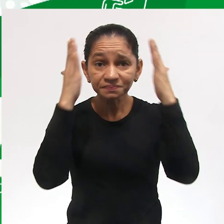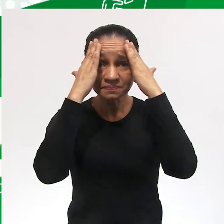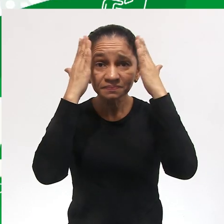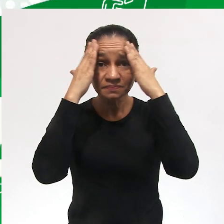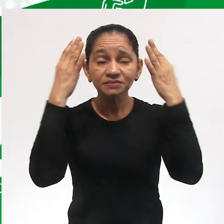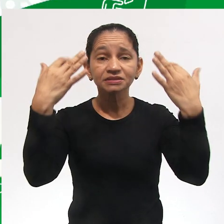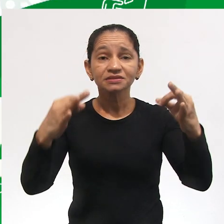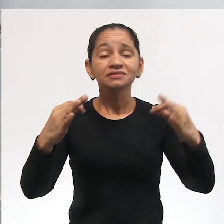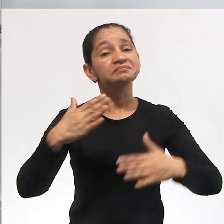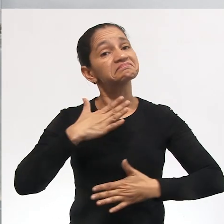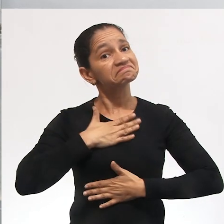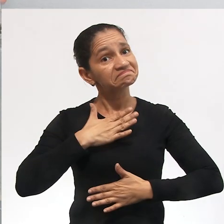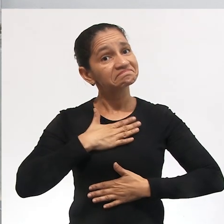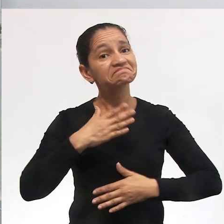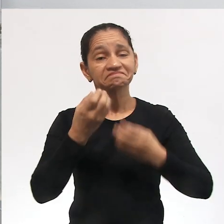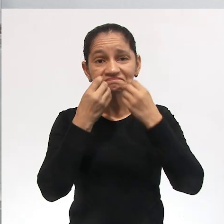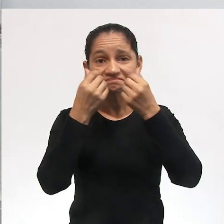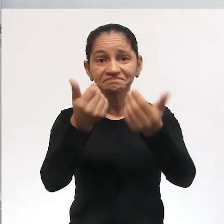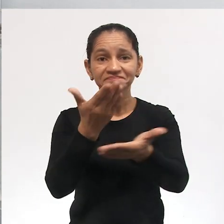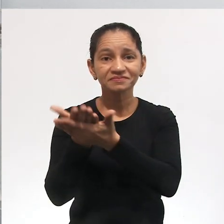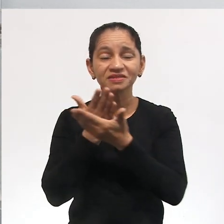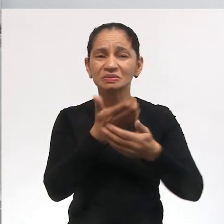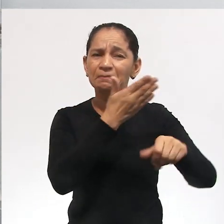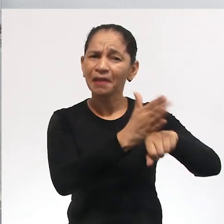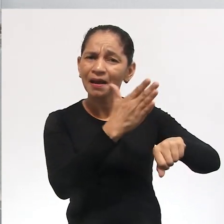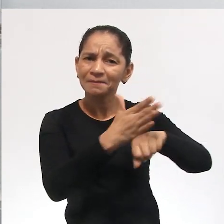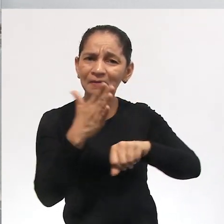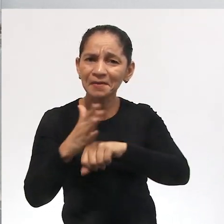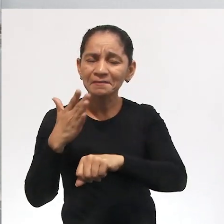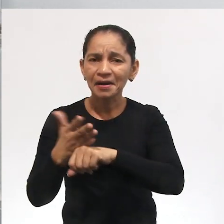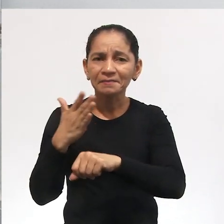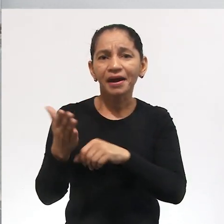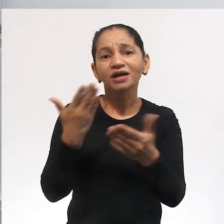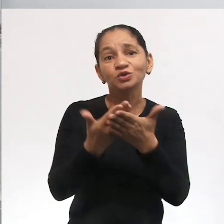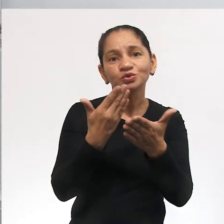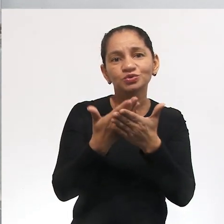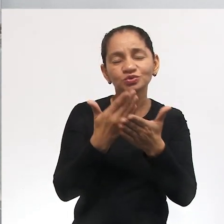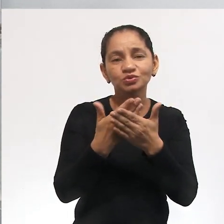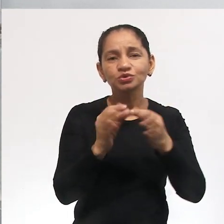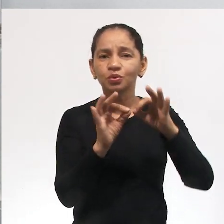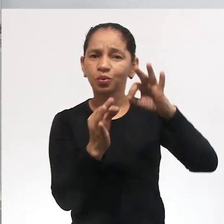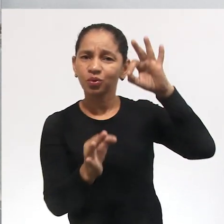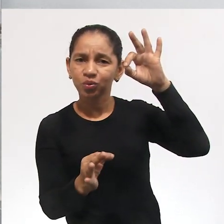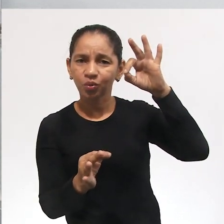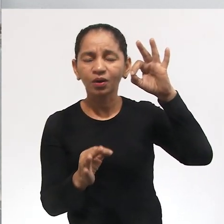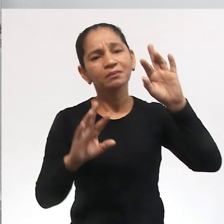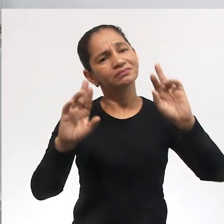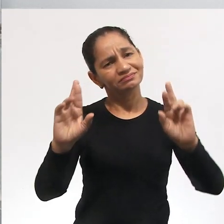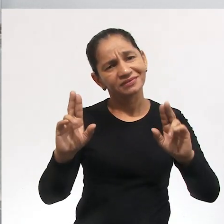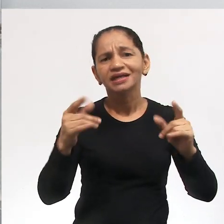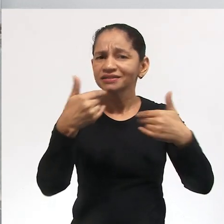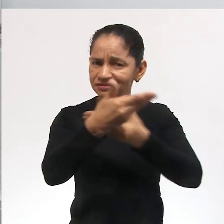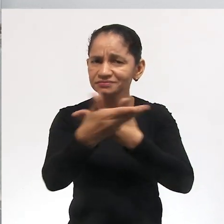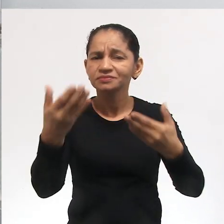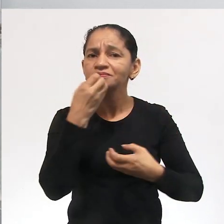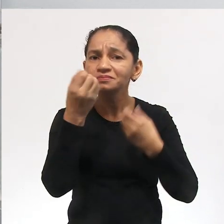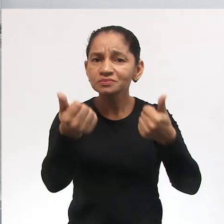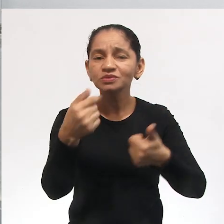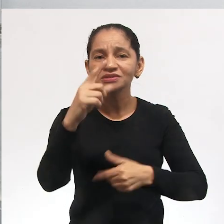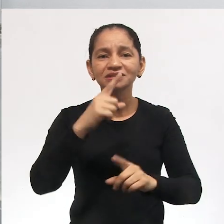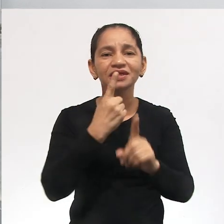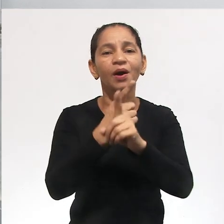espero que vocês tenham gostado nessa nossa aula prática desse estudo de caso. Foi um pouquinho grande, mas foi de coração.